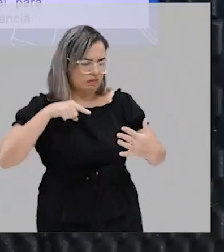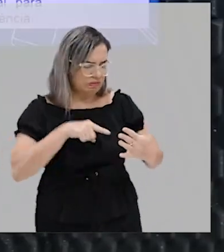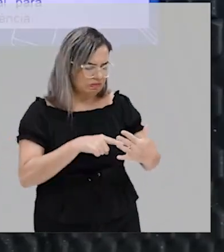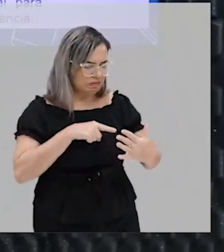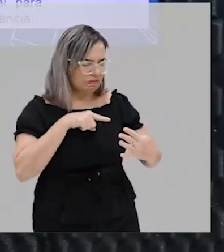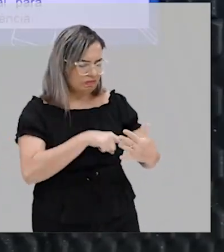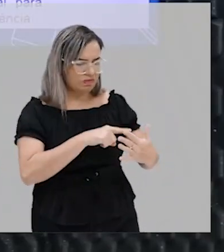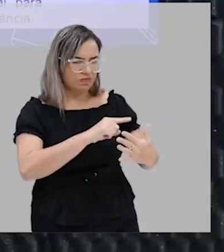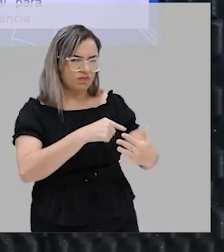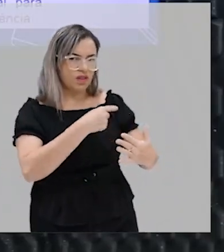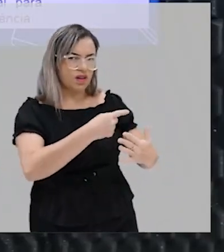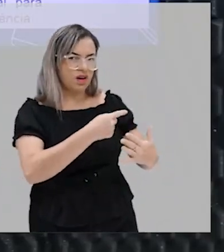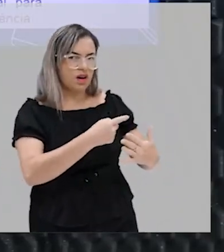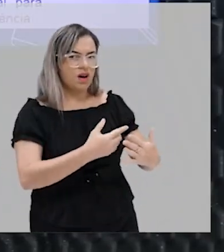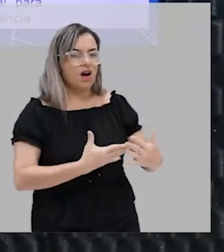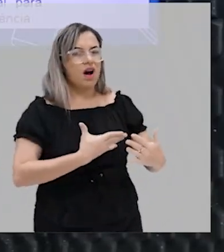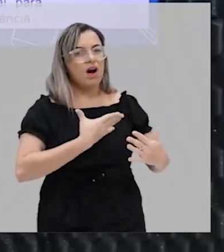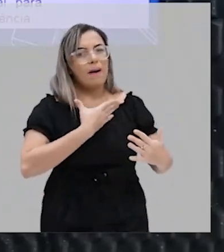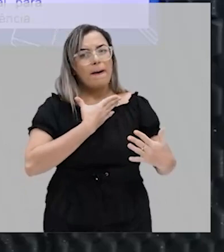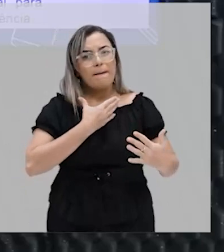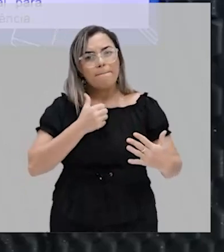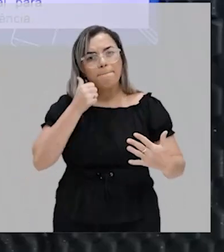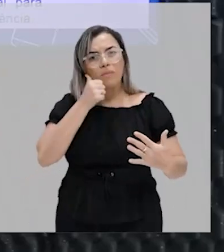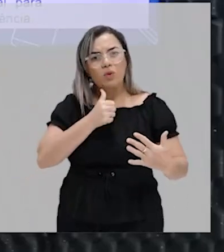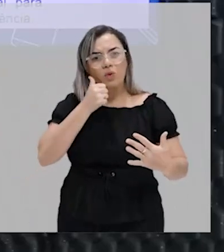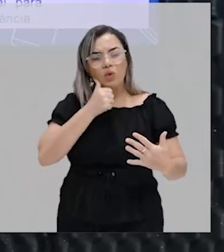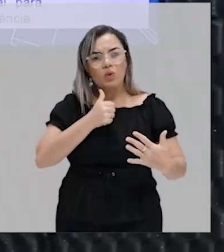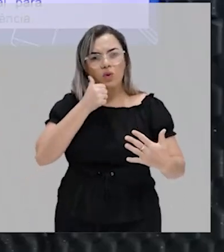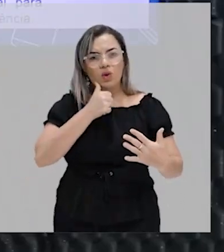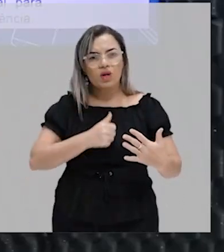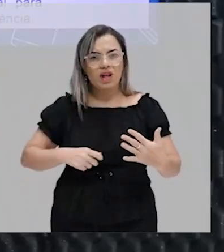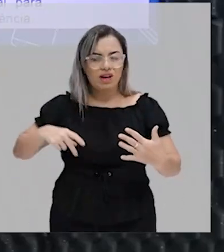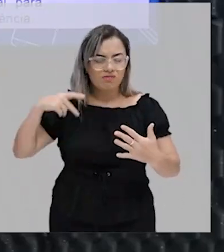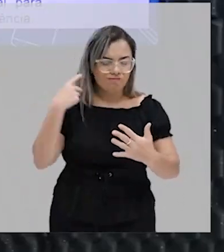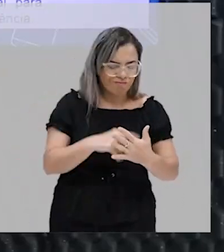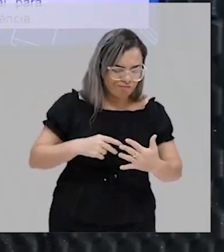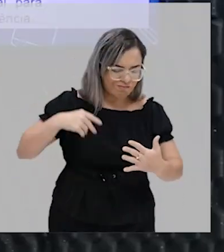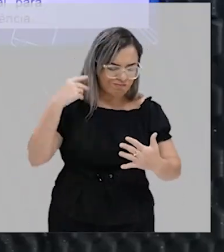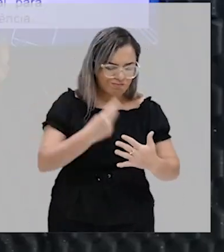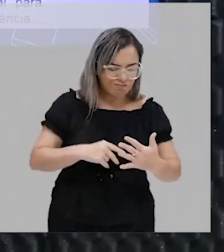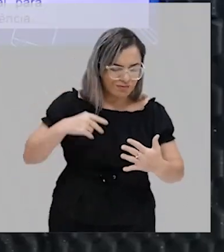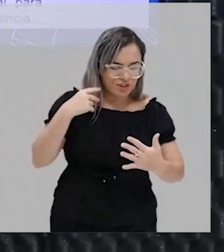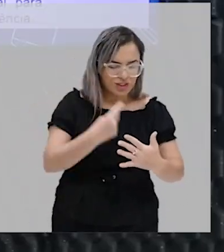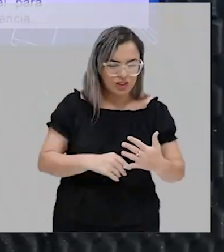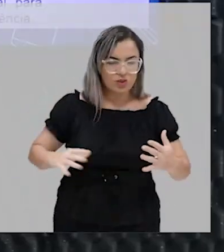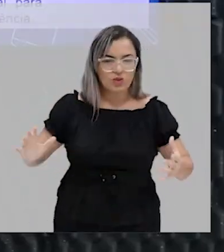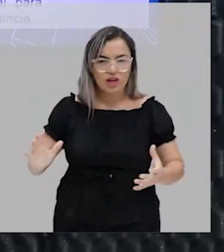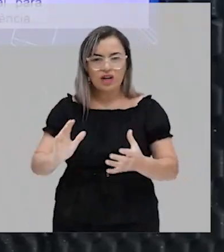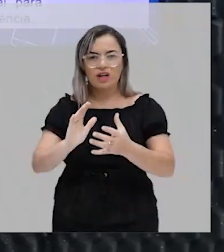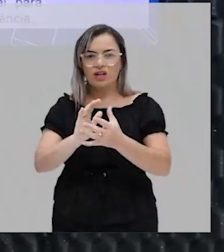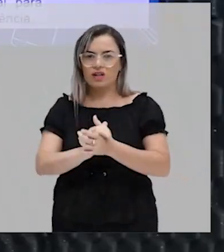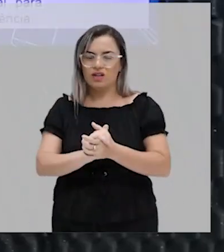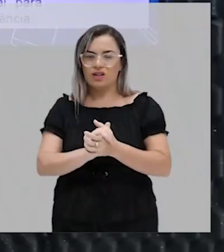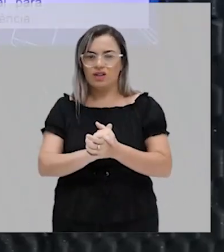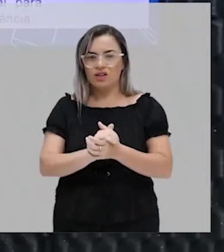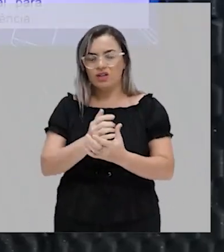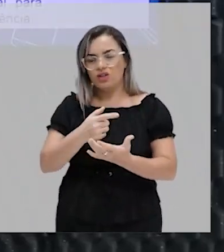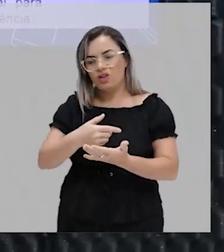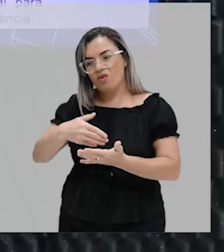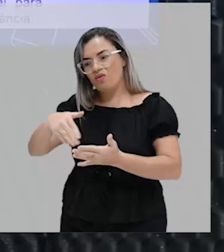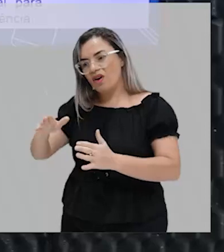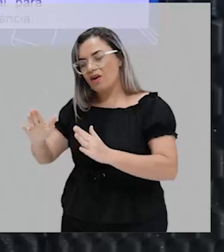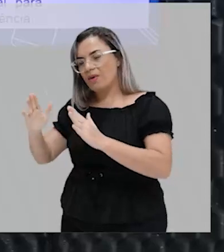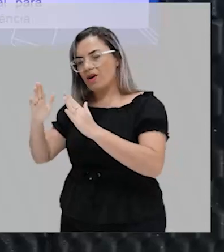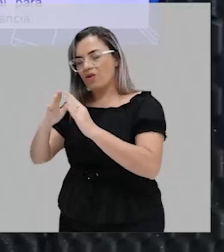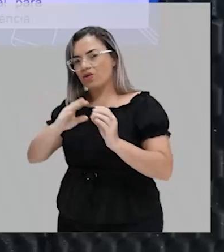Mulheres, por exemplo, que muitas vezes apanham do marido e não saem de casa porque se sentem ameaçadas onde é que vão sobreviver, como vão deixar os filhos. Um tipo